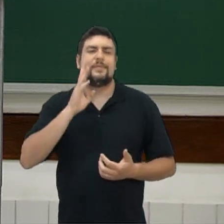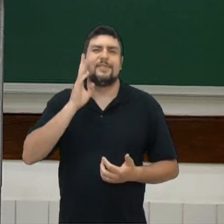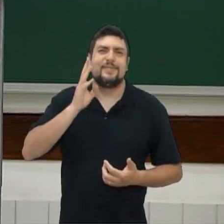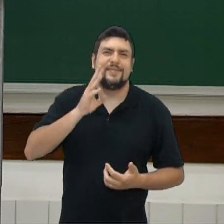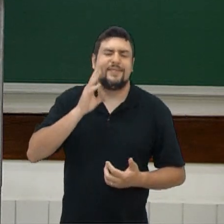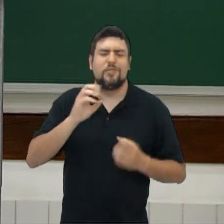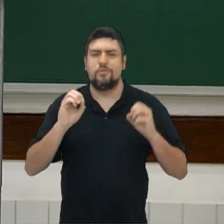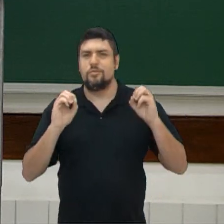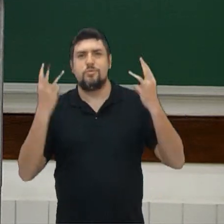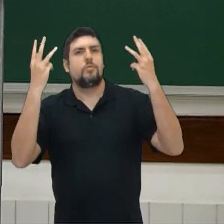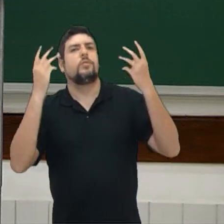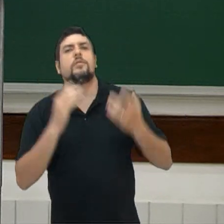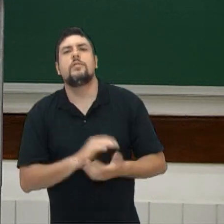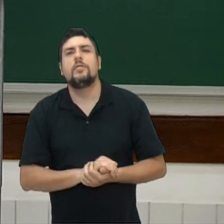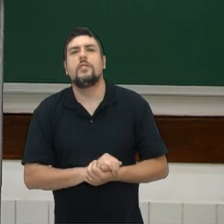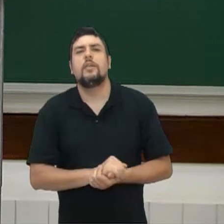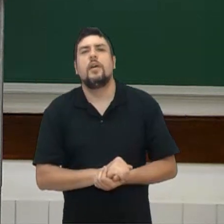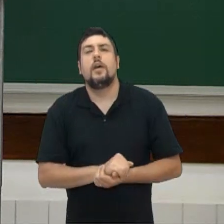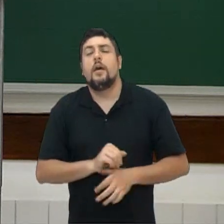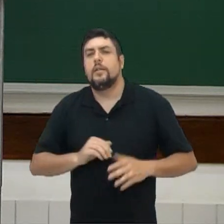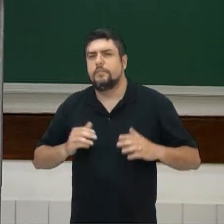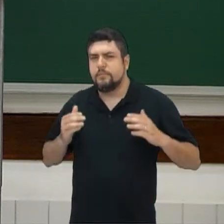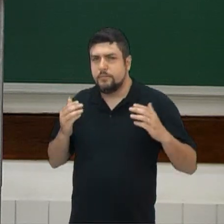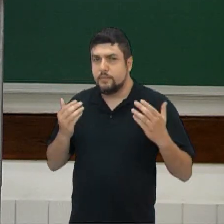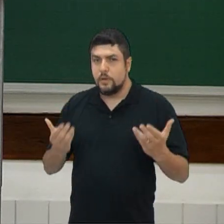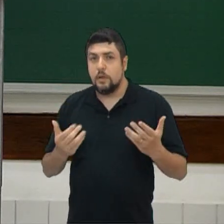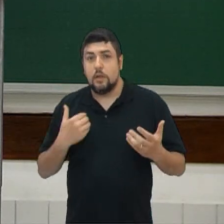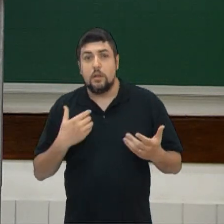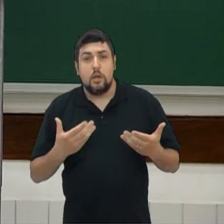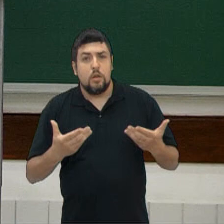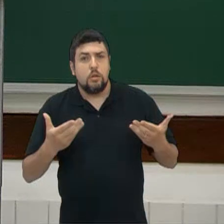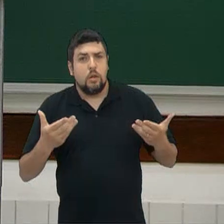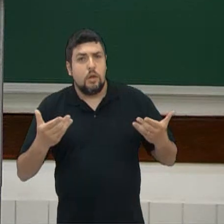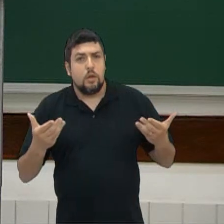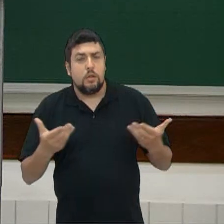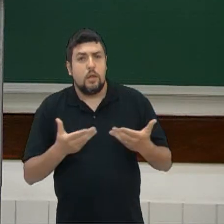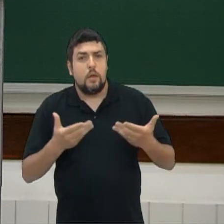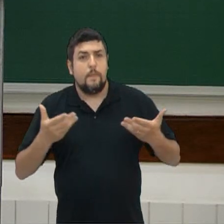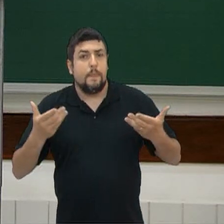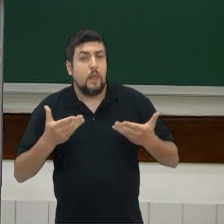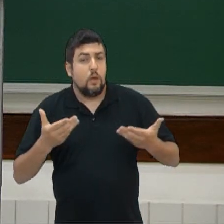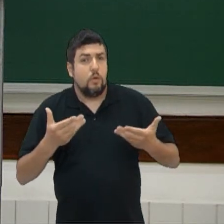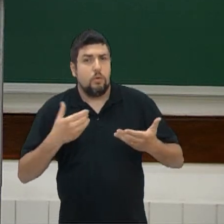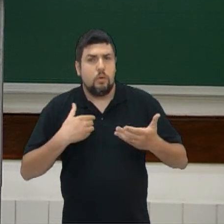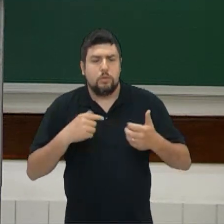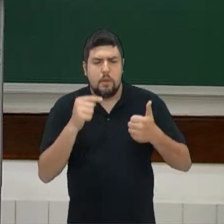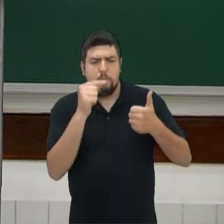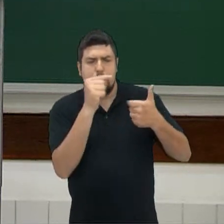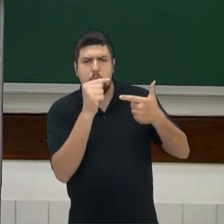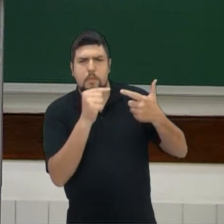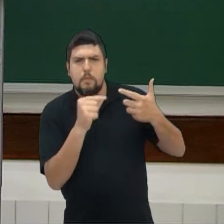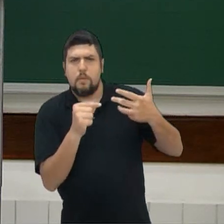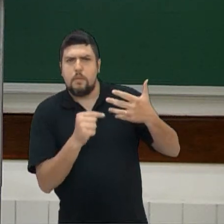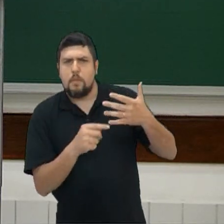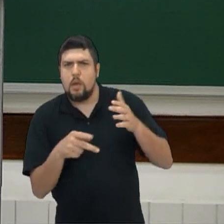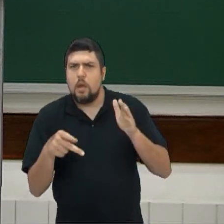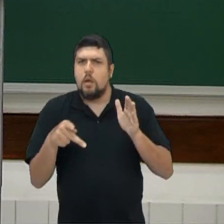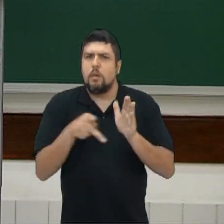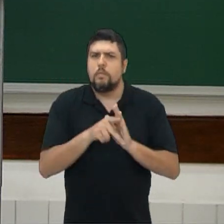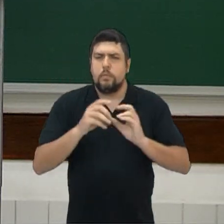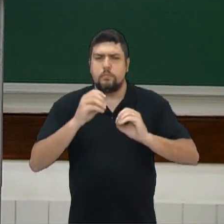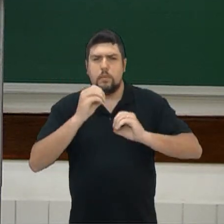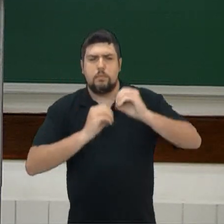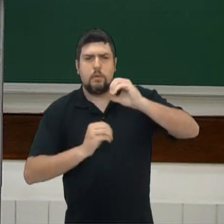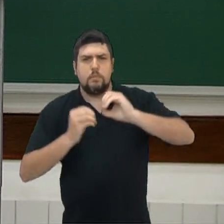show, galera! Lembrando que hoje nós trabalhamos as propriedades dos compostos moleculares.